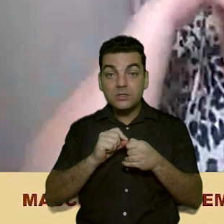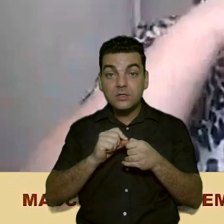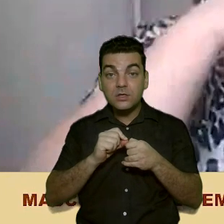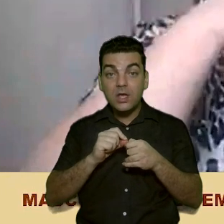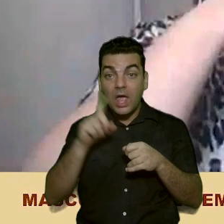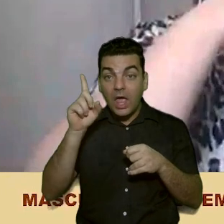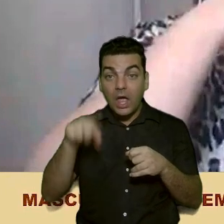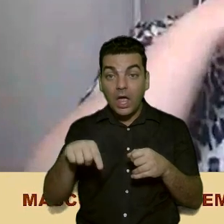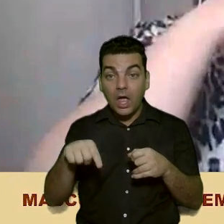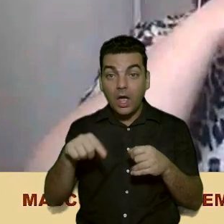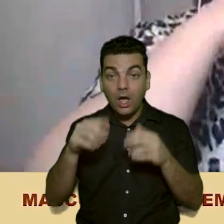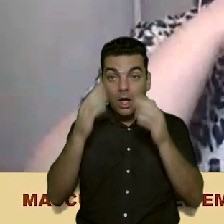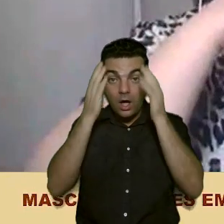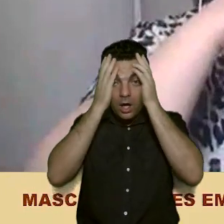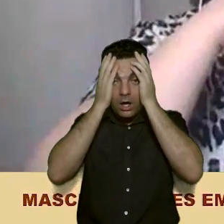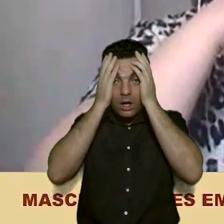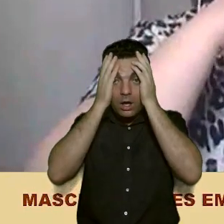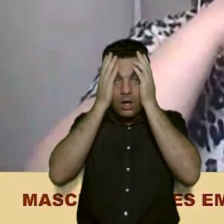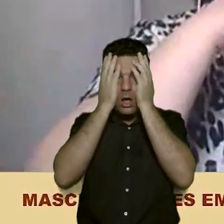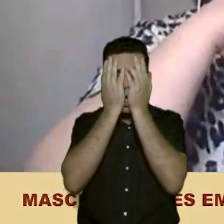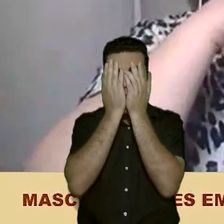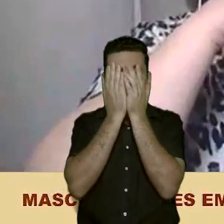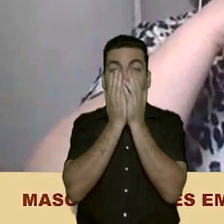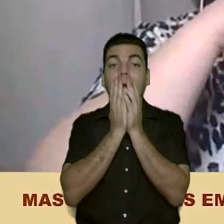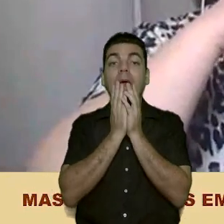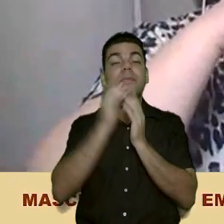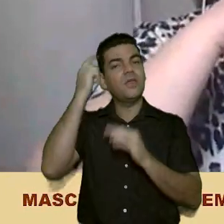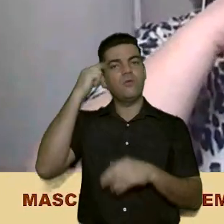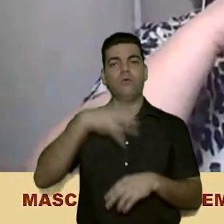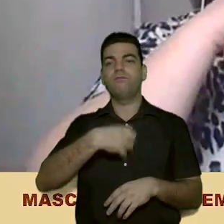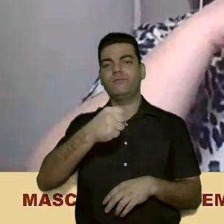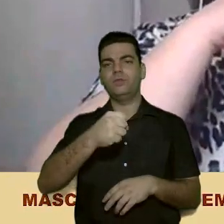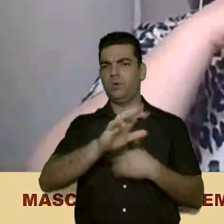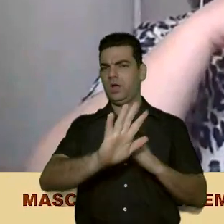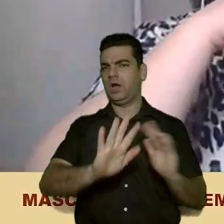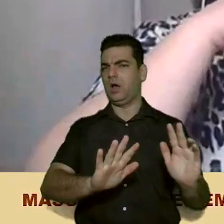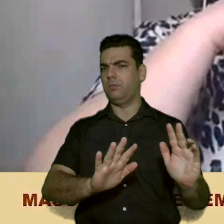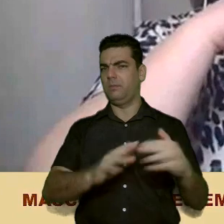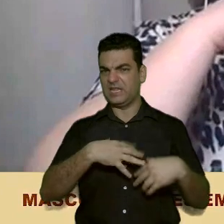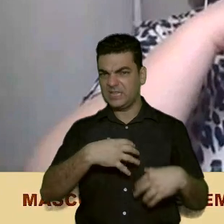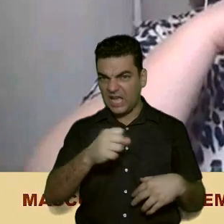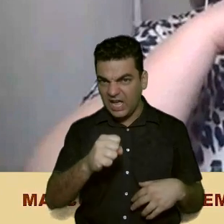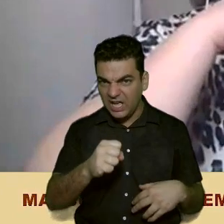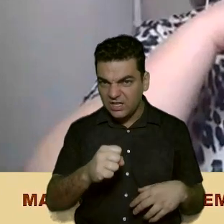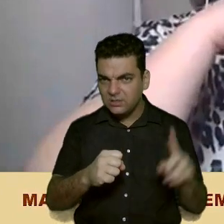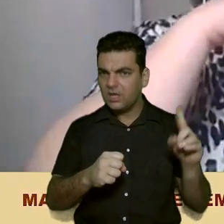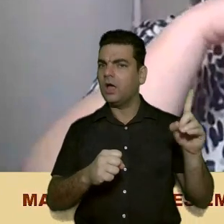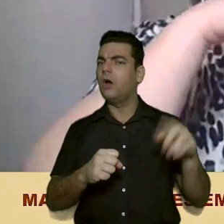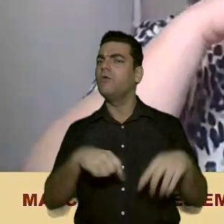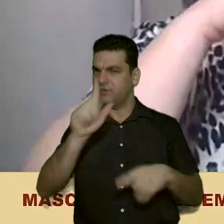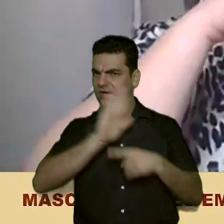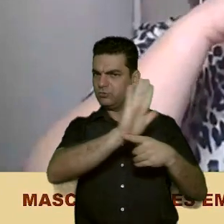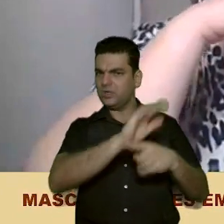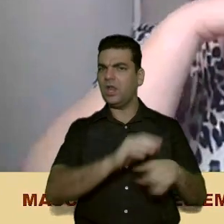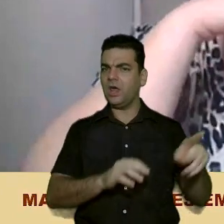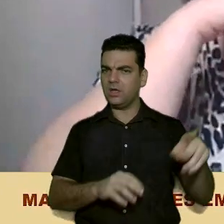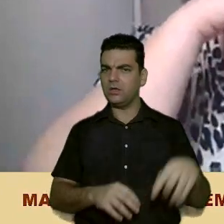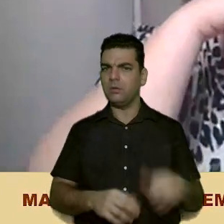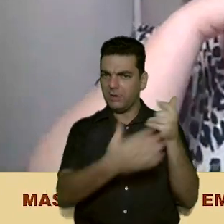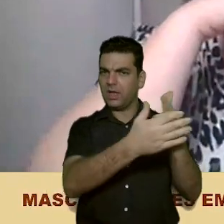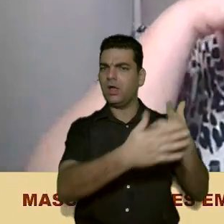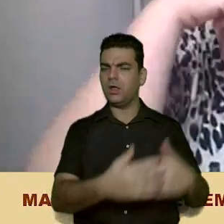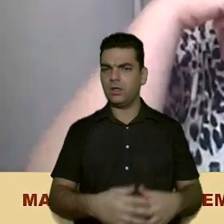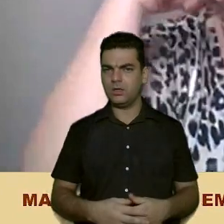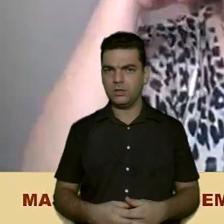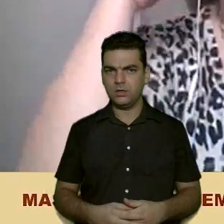repente. Cara, então eu fiz aquilo, cara, então aquilo foi isso, então aquilo. Aí o cara começa a querer se culpar, se matar. Eu falo, não, mano,